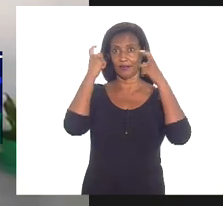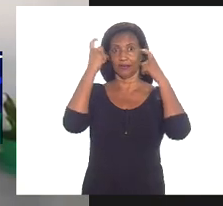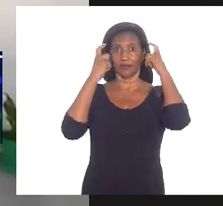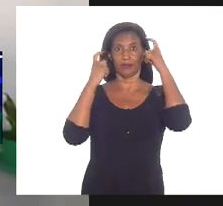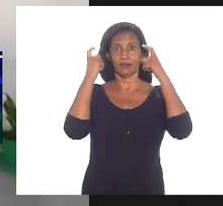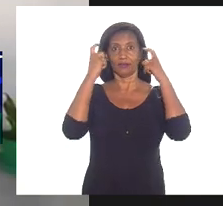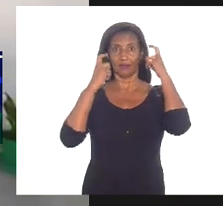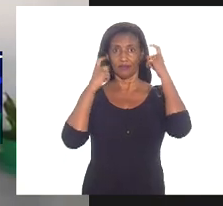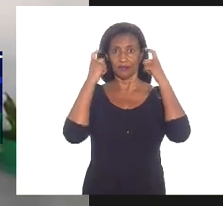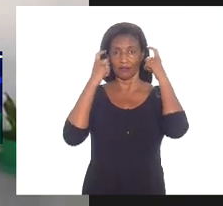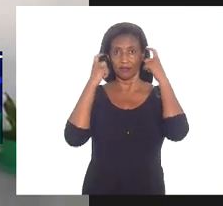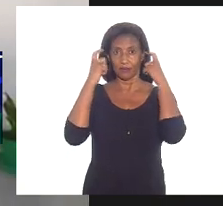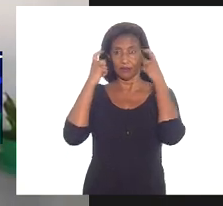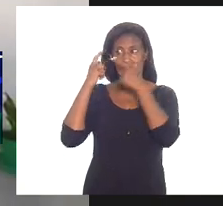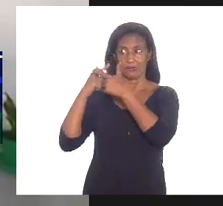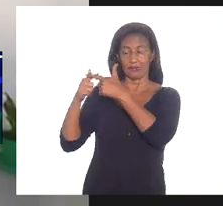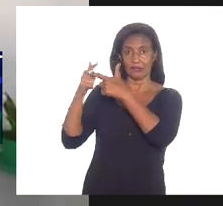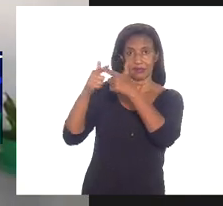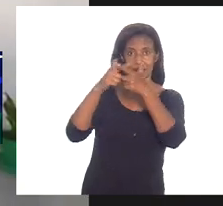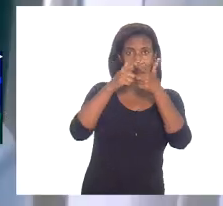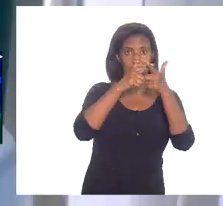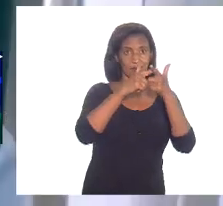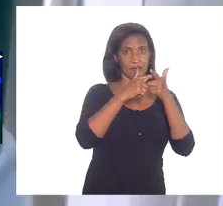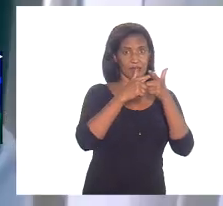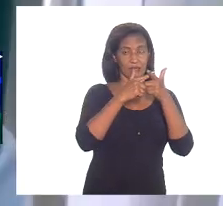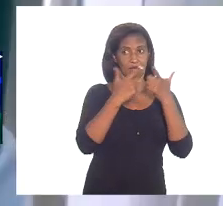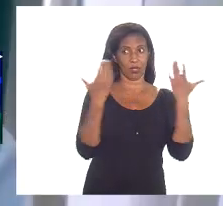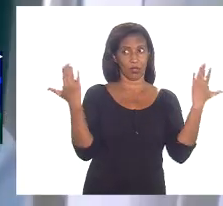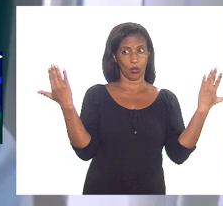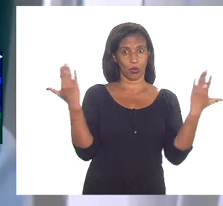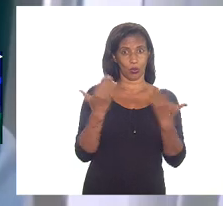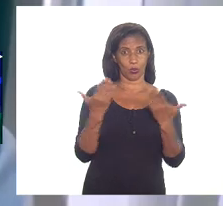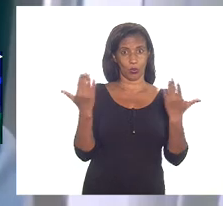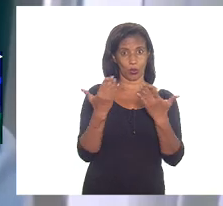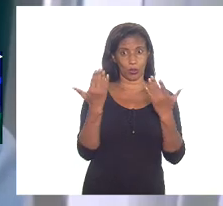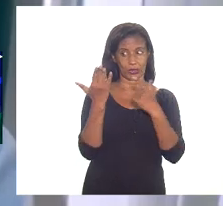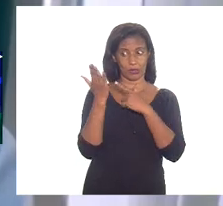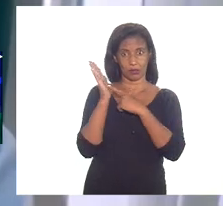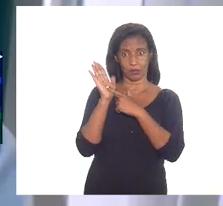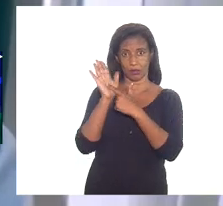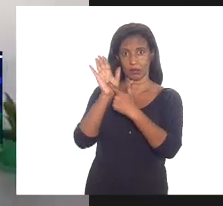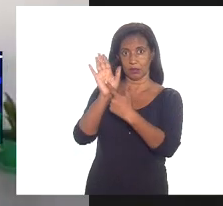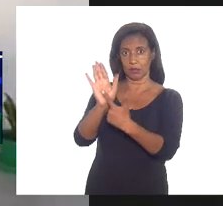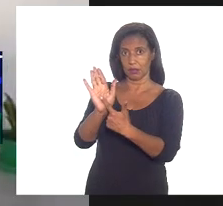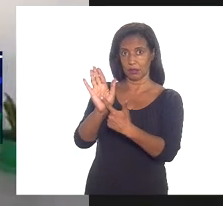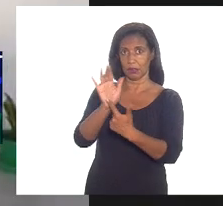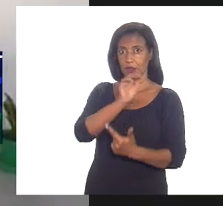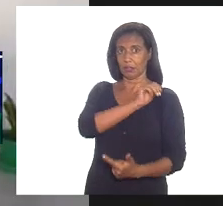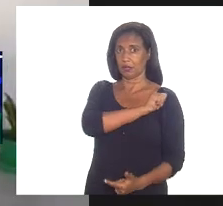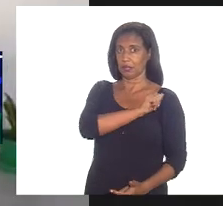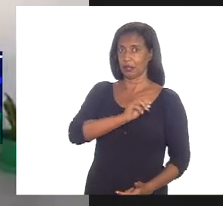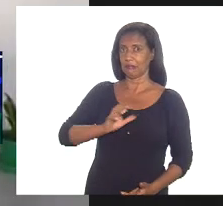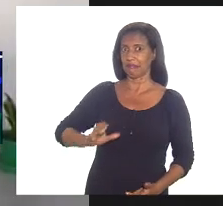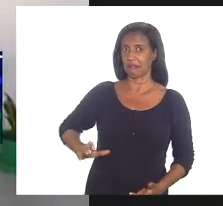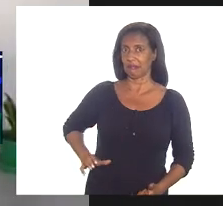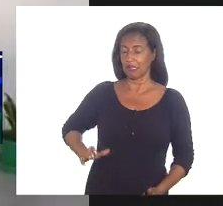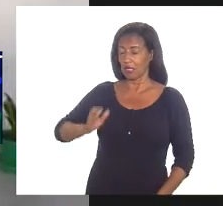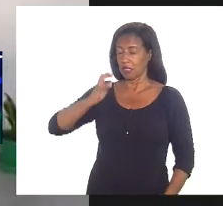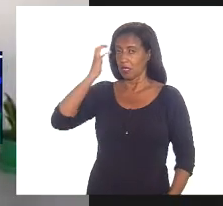com a situação hoje apontada pelo presidente André Ceciliano são